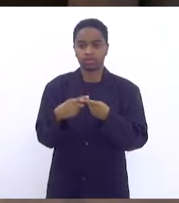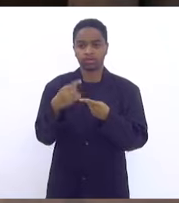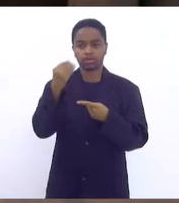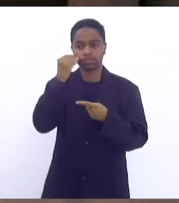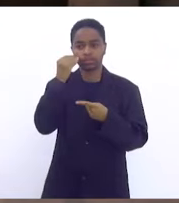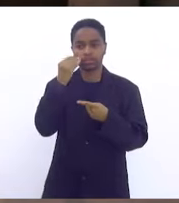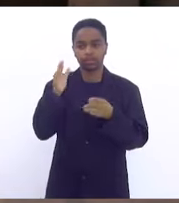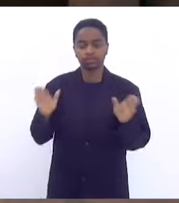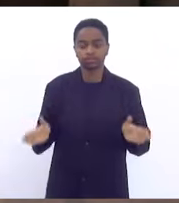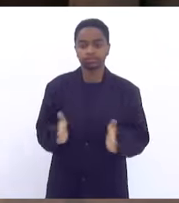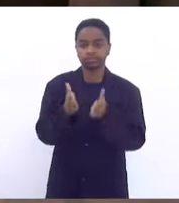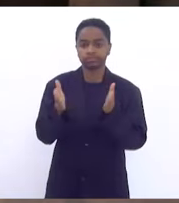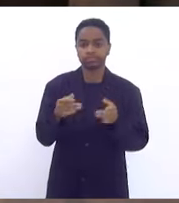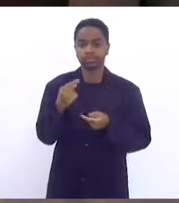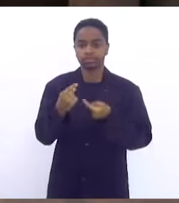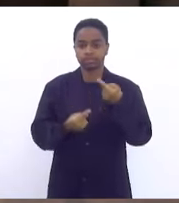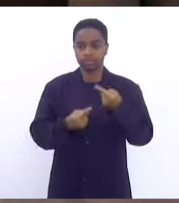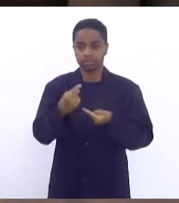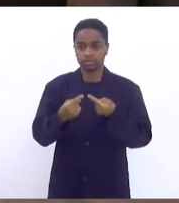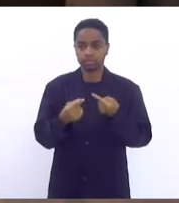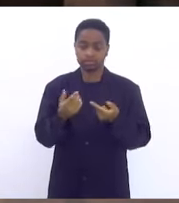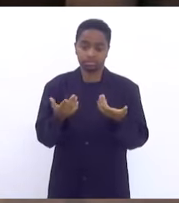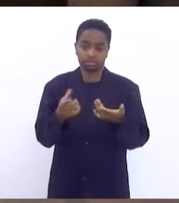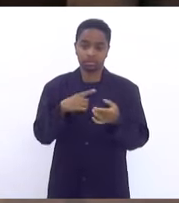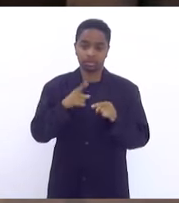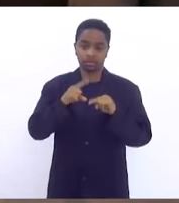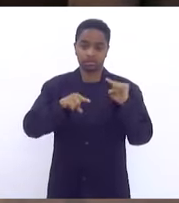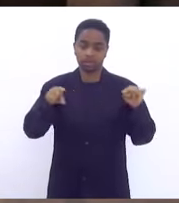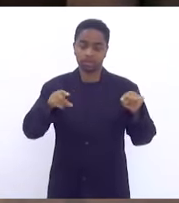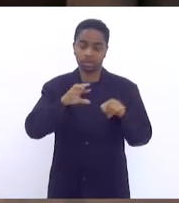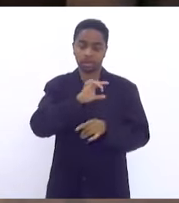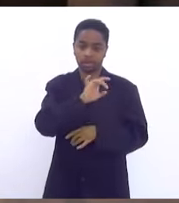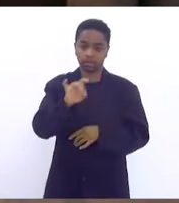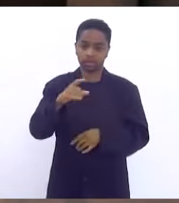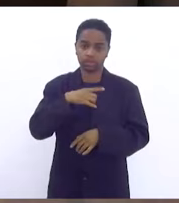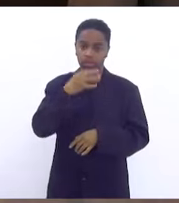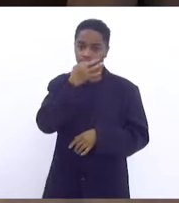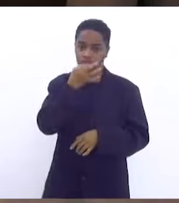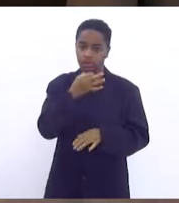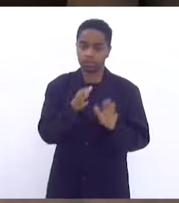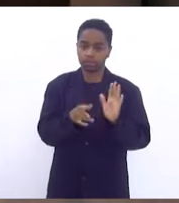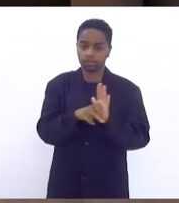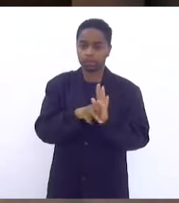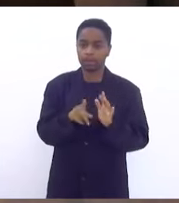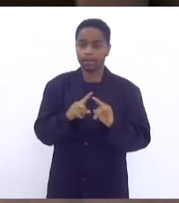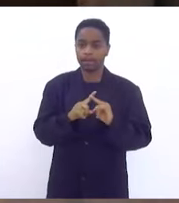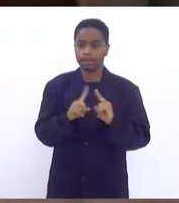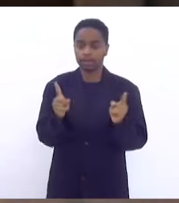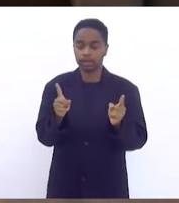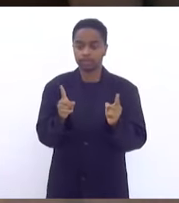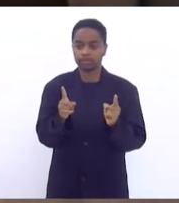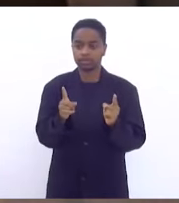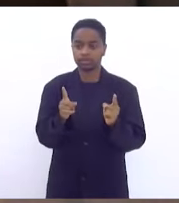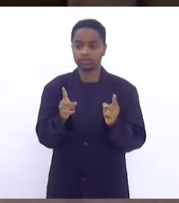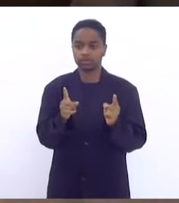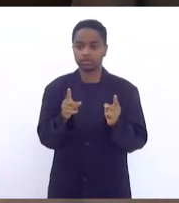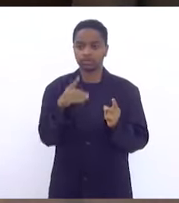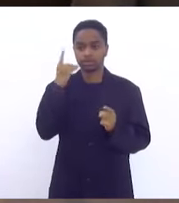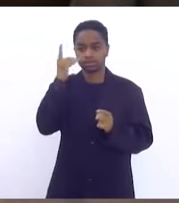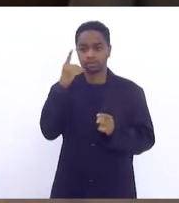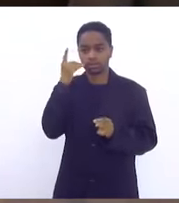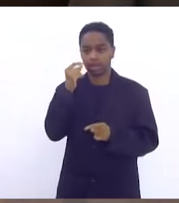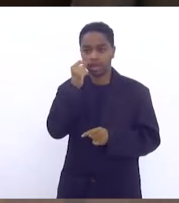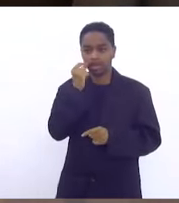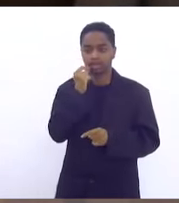promover essa discussão que, em que pese as opiniões divergentes, cada um tem a sua opinião, mas o deputado Ratinho